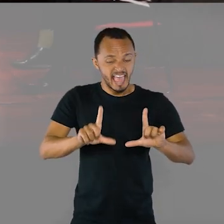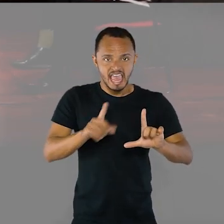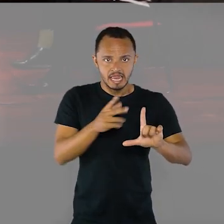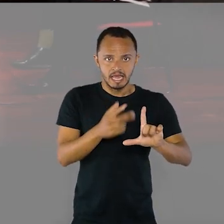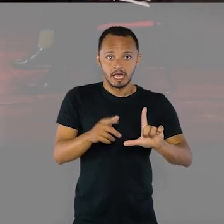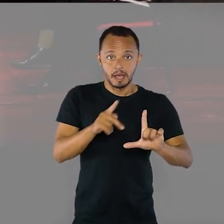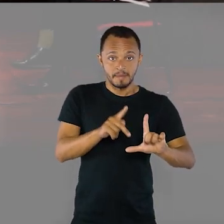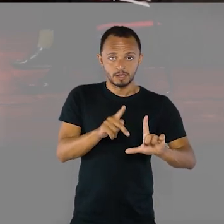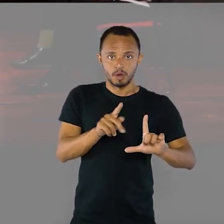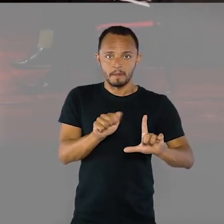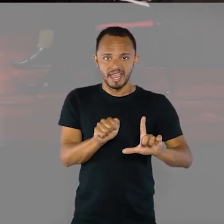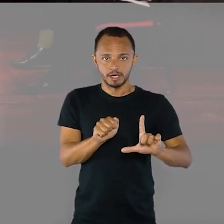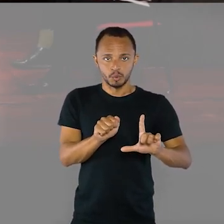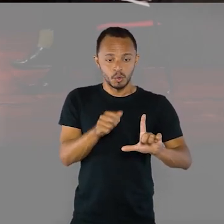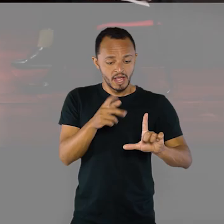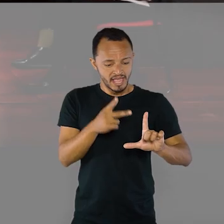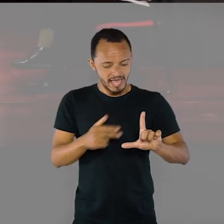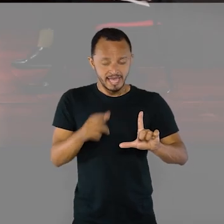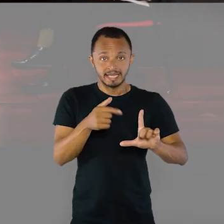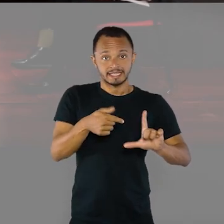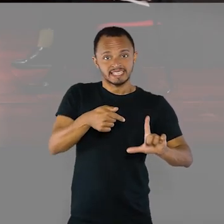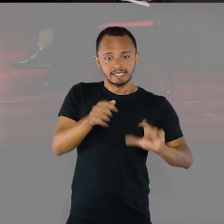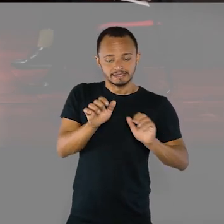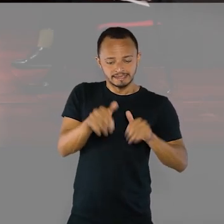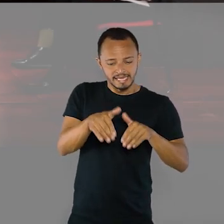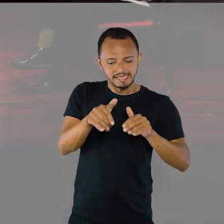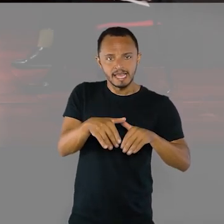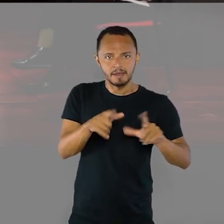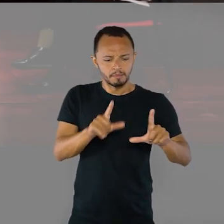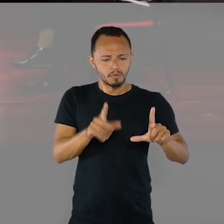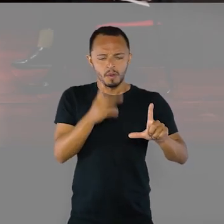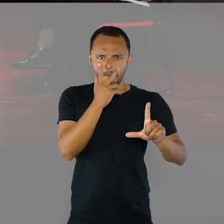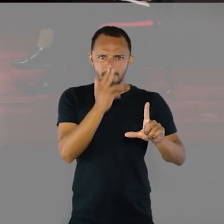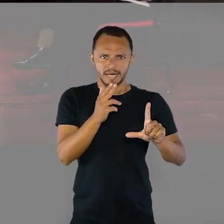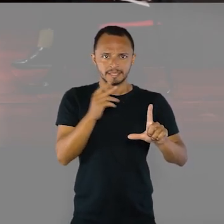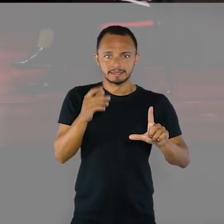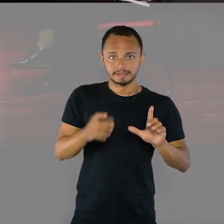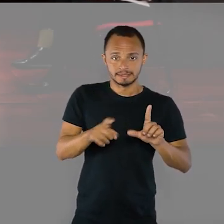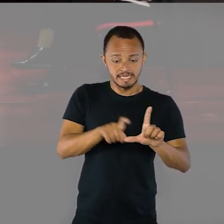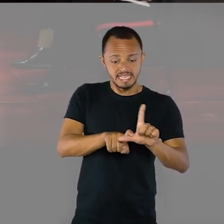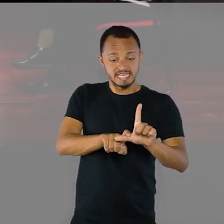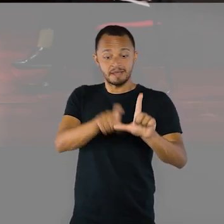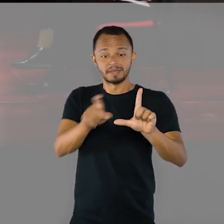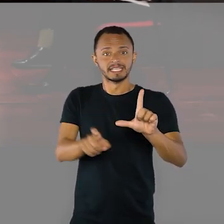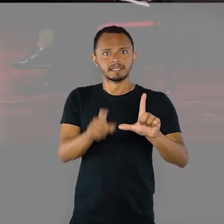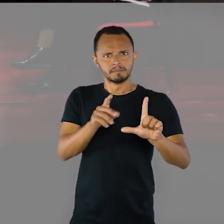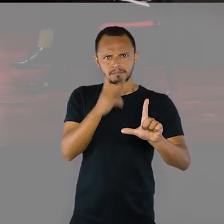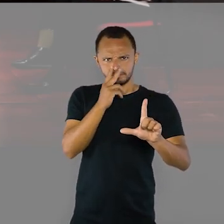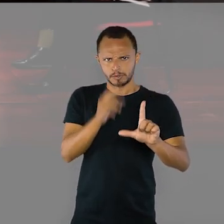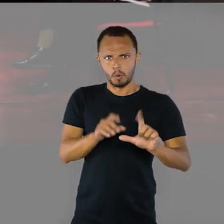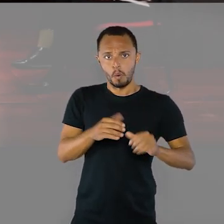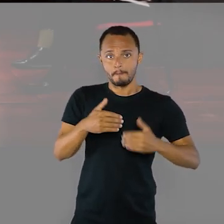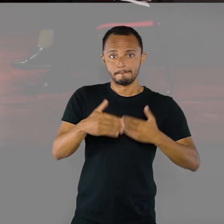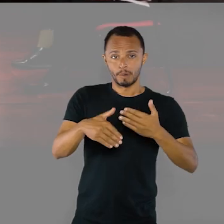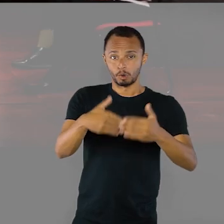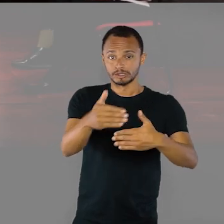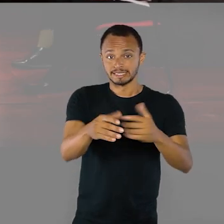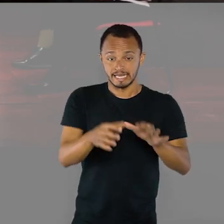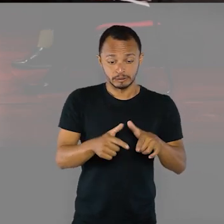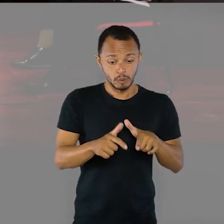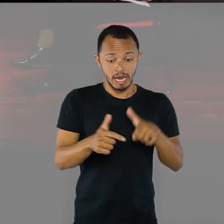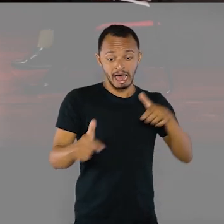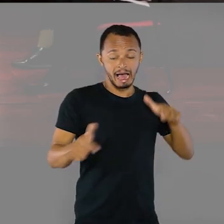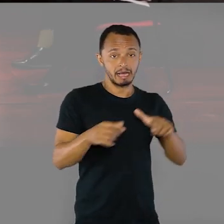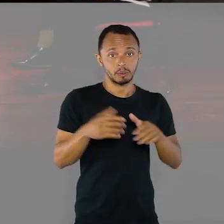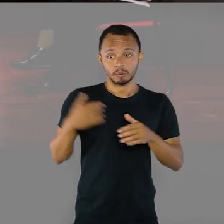como um primeiro sequestro, já que a independência pode ser pensada como um processo bastante largo e não um evento que se realizou